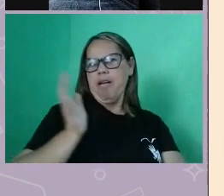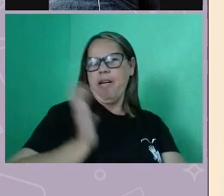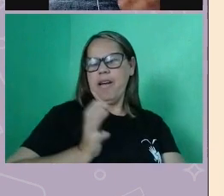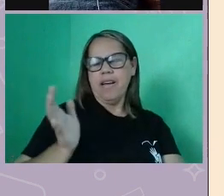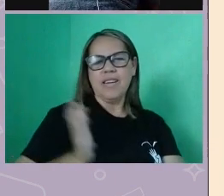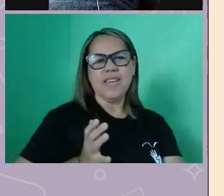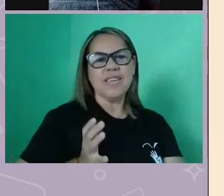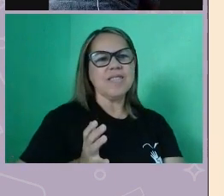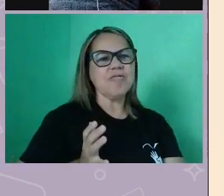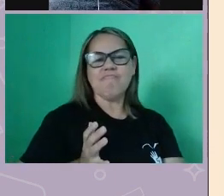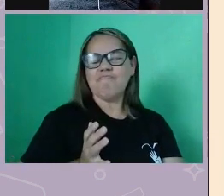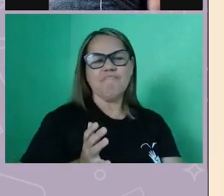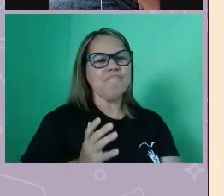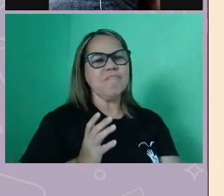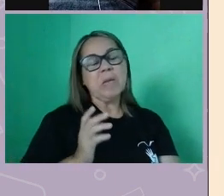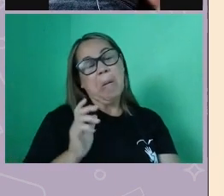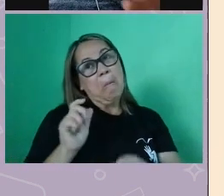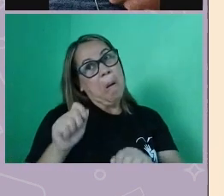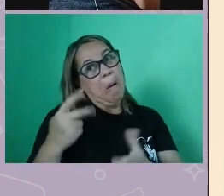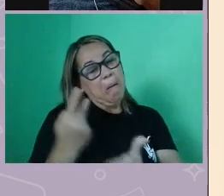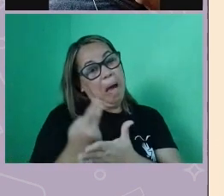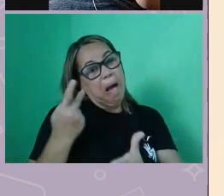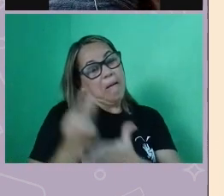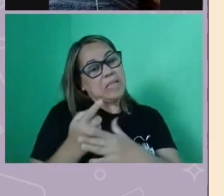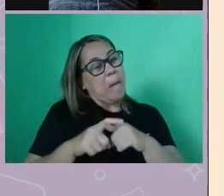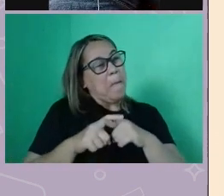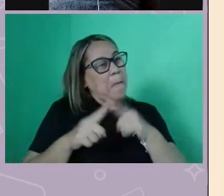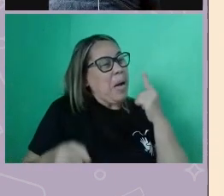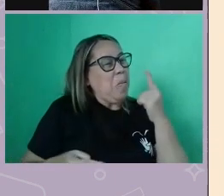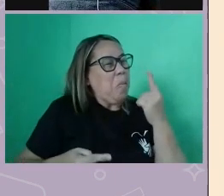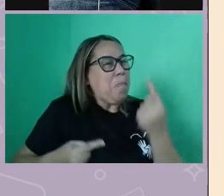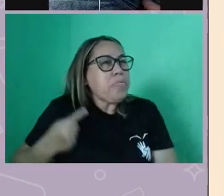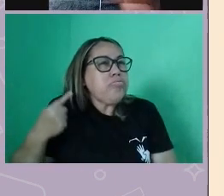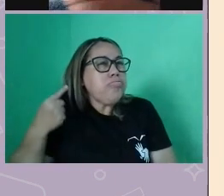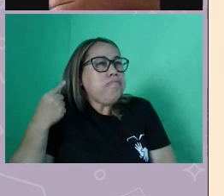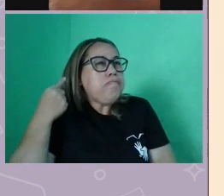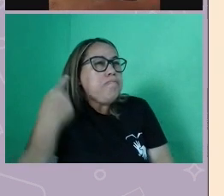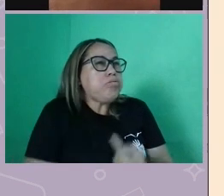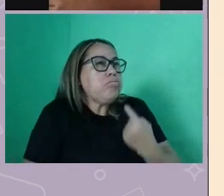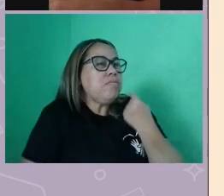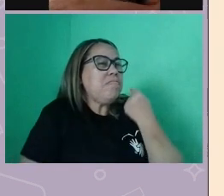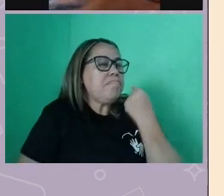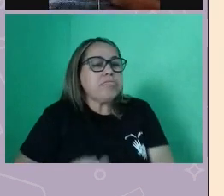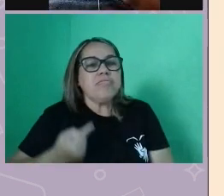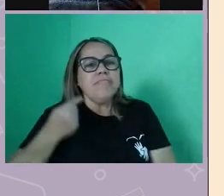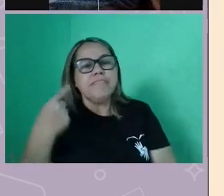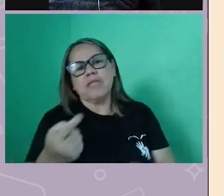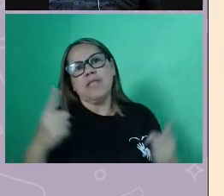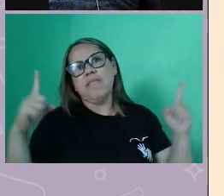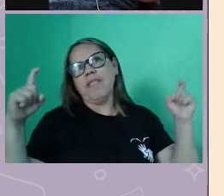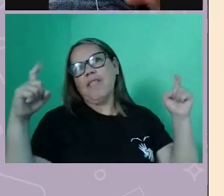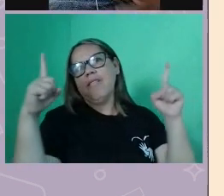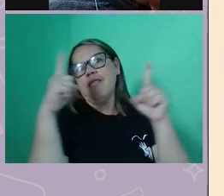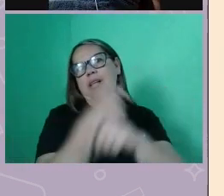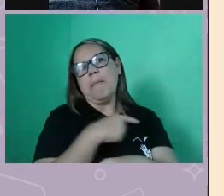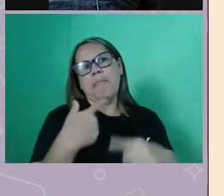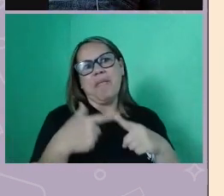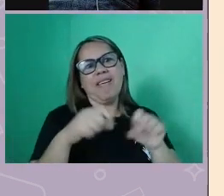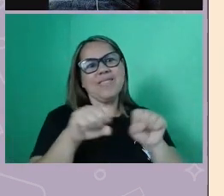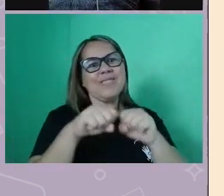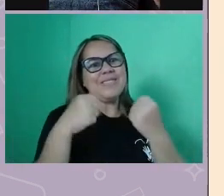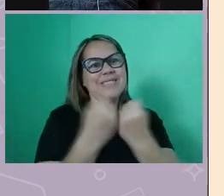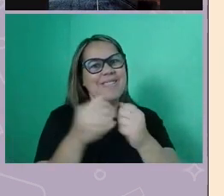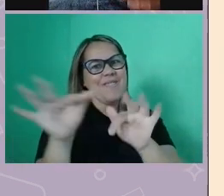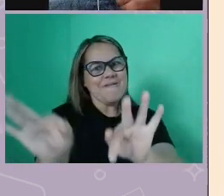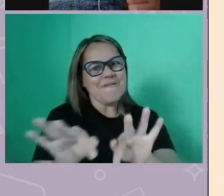de terra até pode acontecer mas era uma coisa eventual e muito mais difícil porque a sociedade feudal era muito hierarquizada era